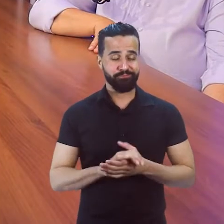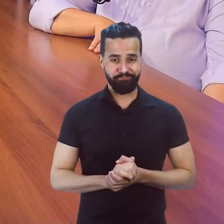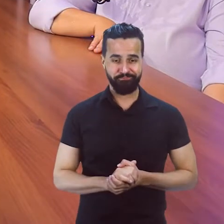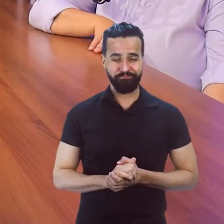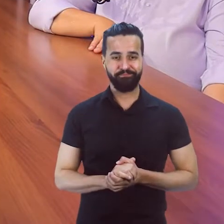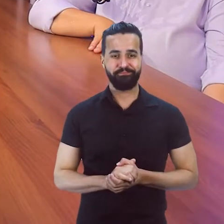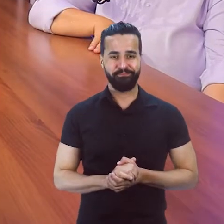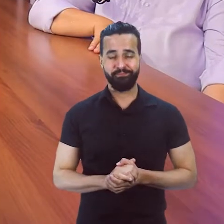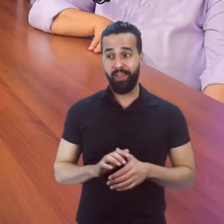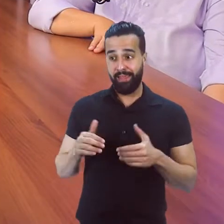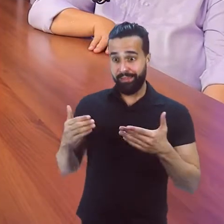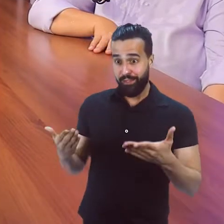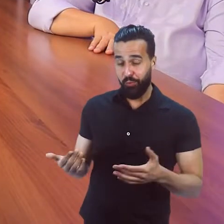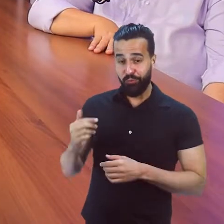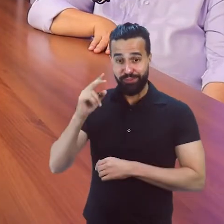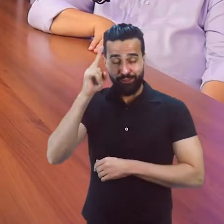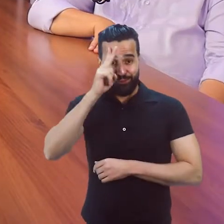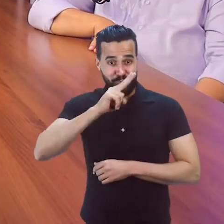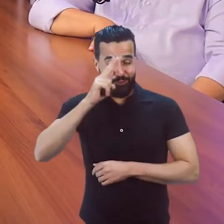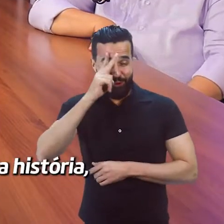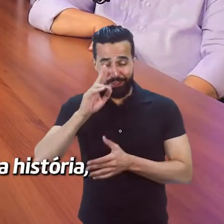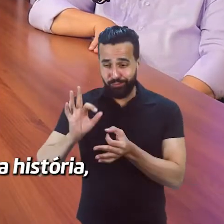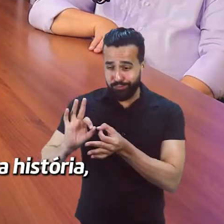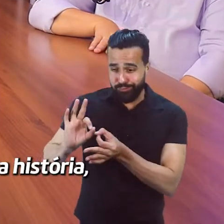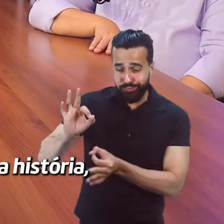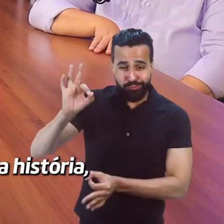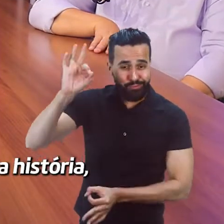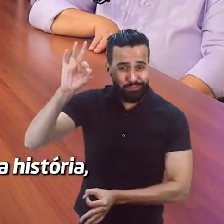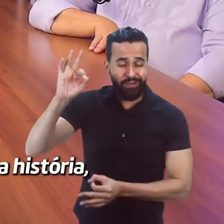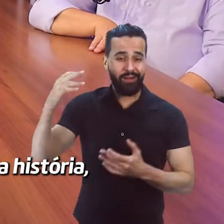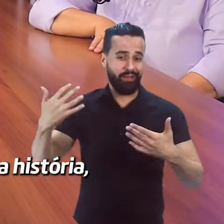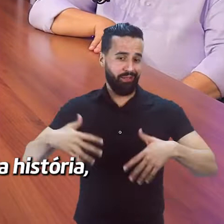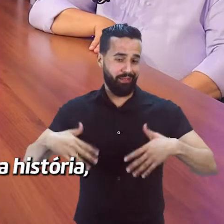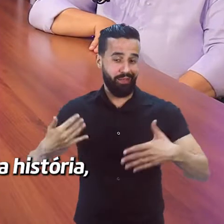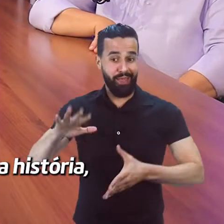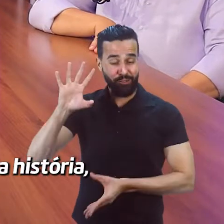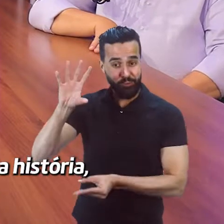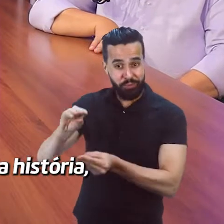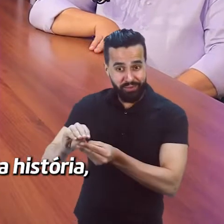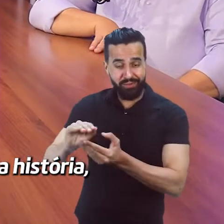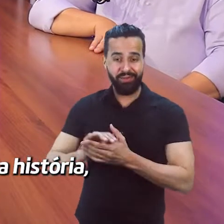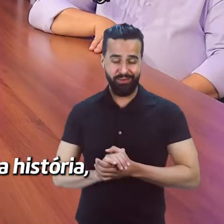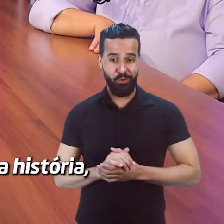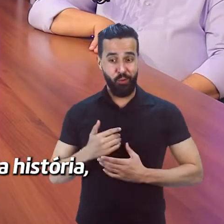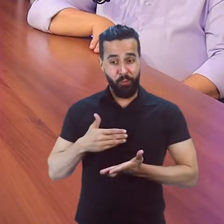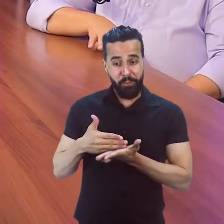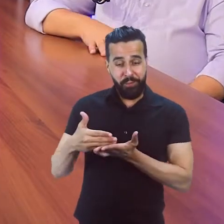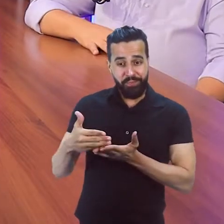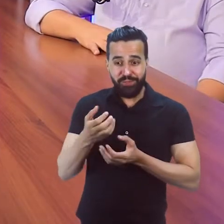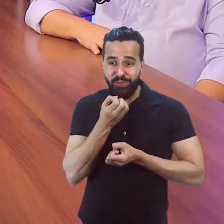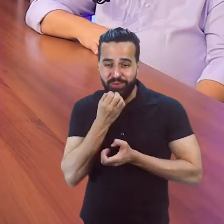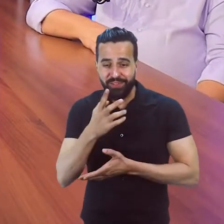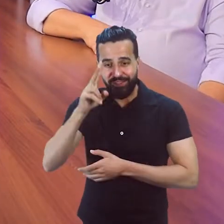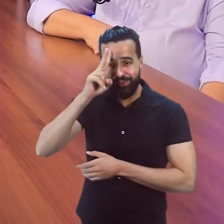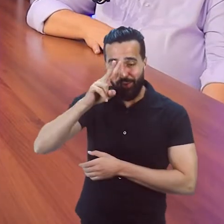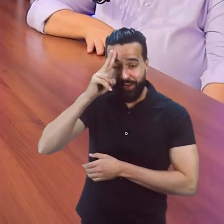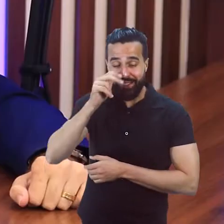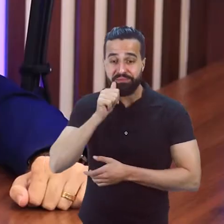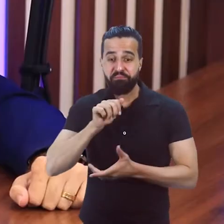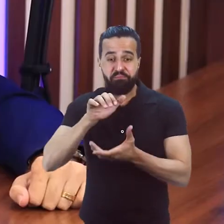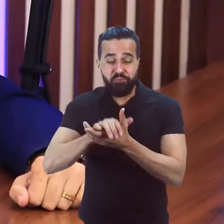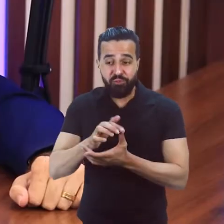aqui, viu? Resuma aí, É, só temos uma hora. A minha esposa, quando eu começo a falar dessa história, ela fala assim, não, resume, senão ela não vai embora